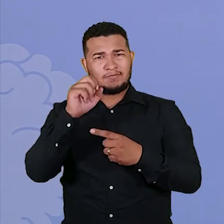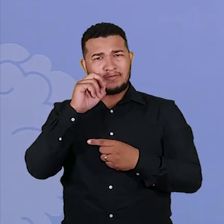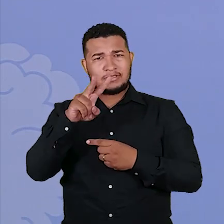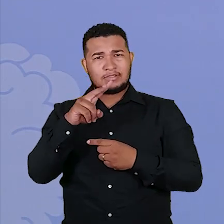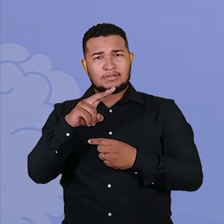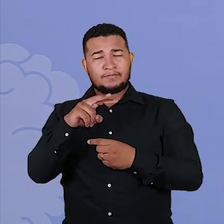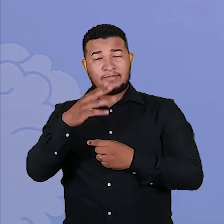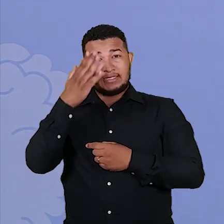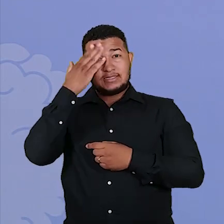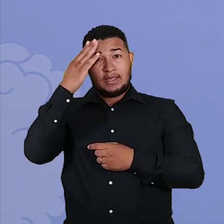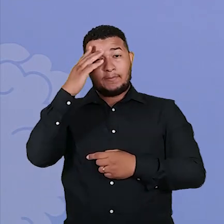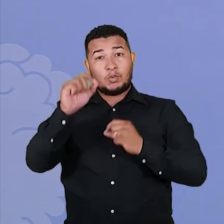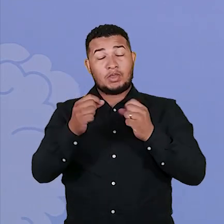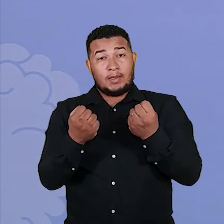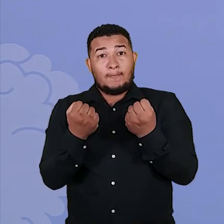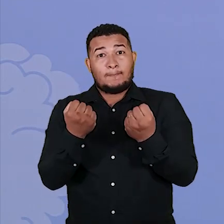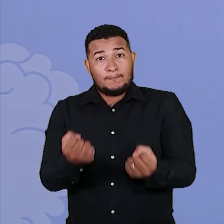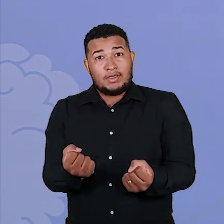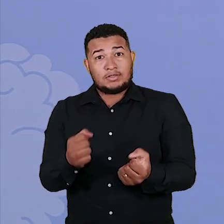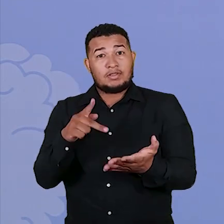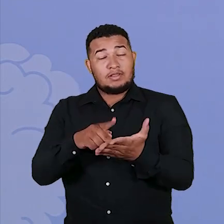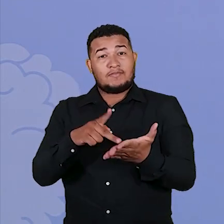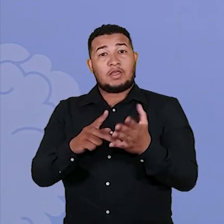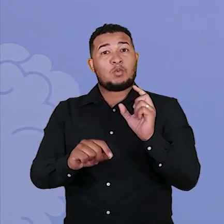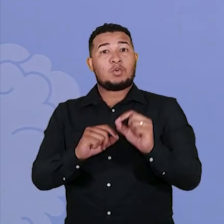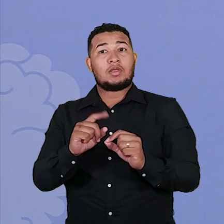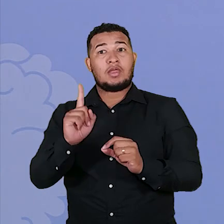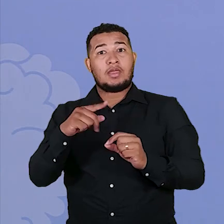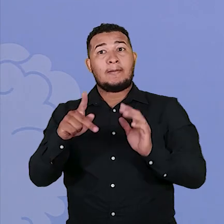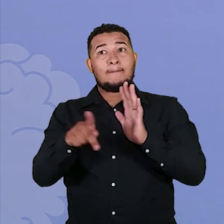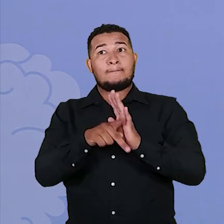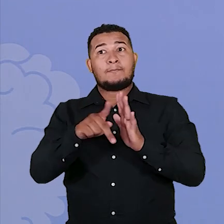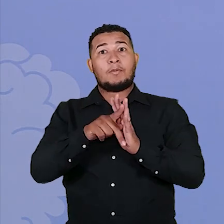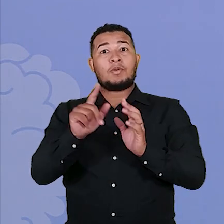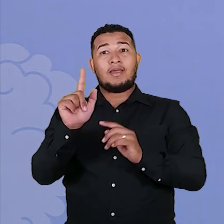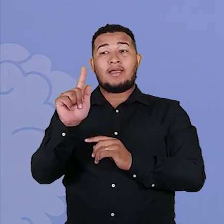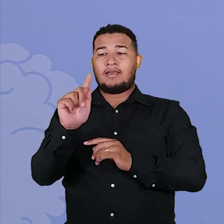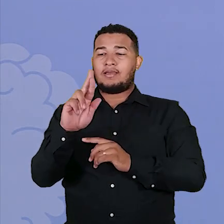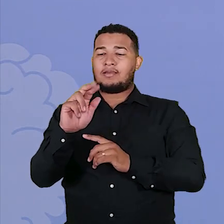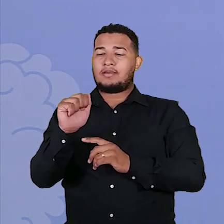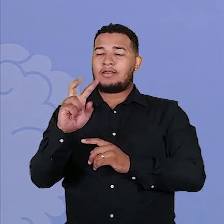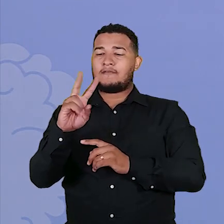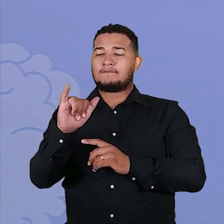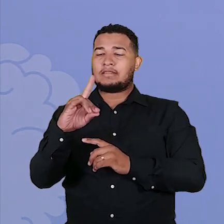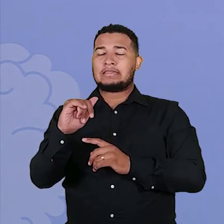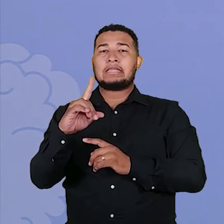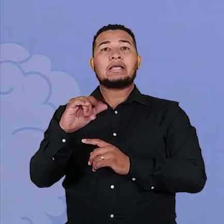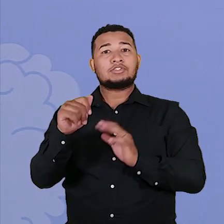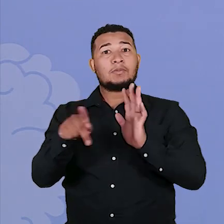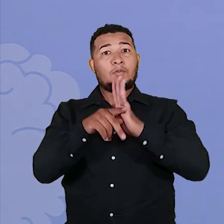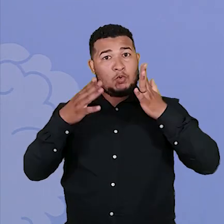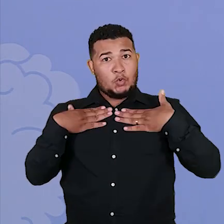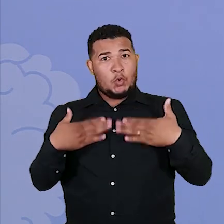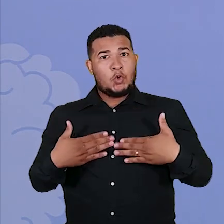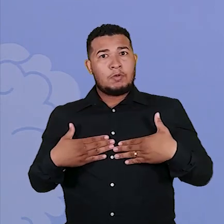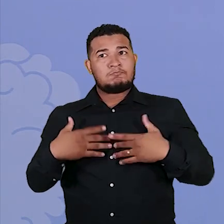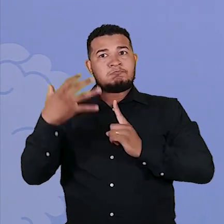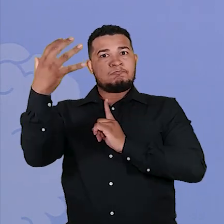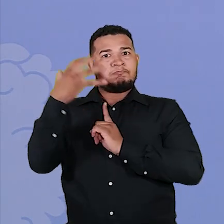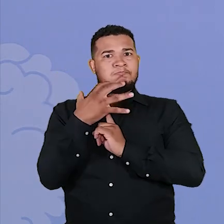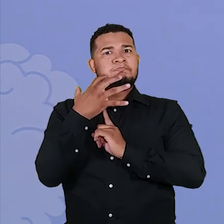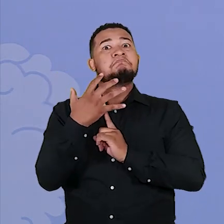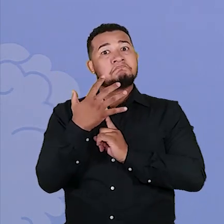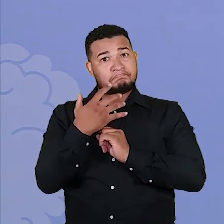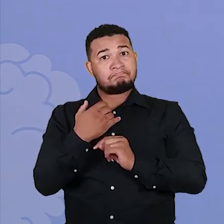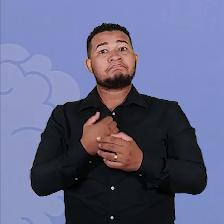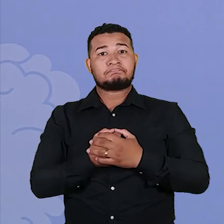balança vocês sabiam que o peso na verdade é ação da gravidade sobre o nosso corpo é né